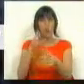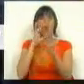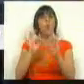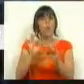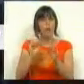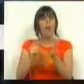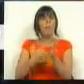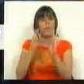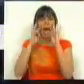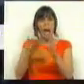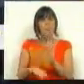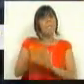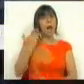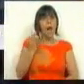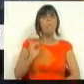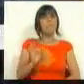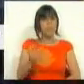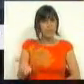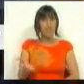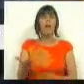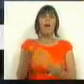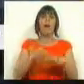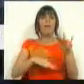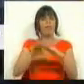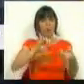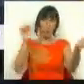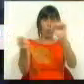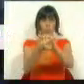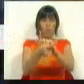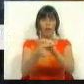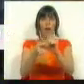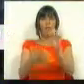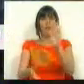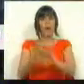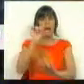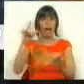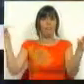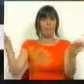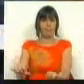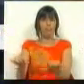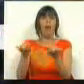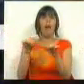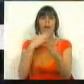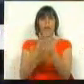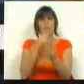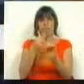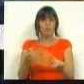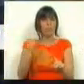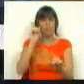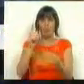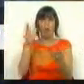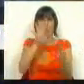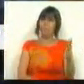cuidados e a atenção de que precisam. Fazer o oposto é acelerar a sua decadência, é desumanizar o